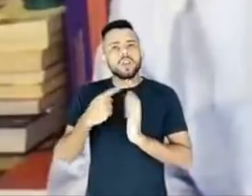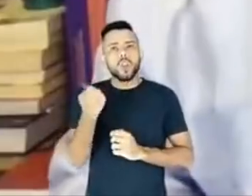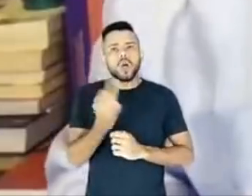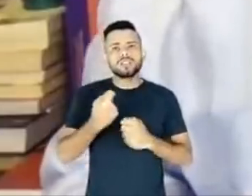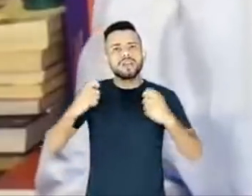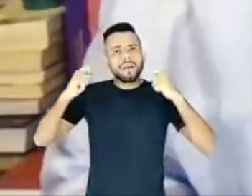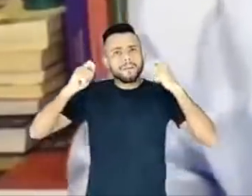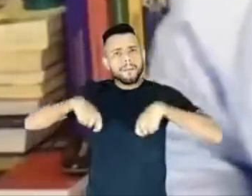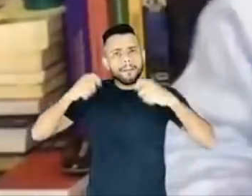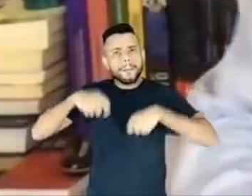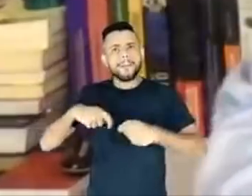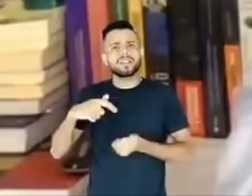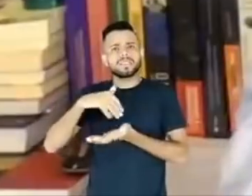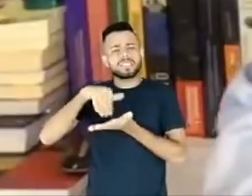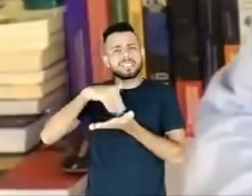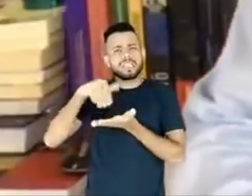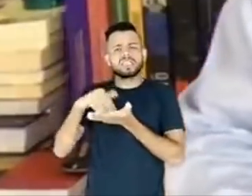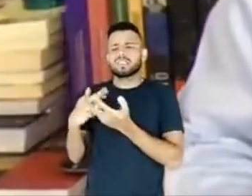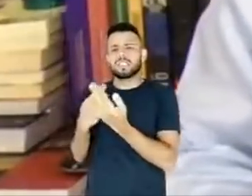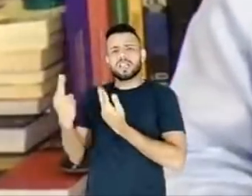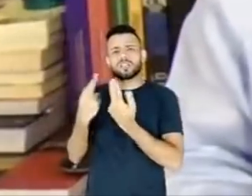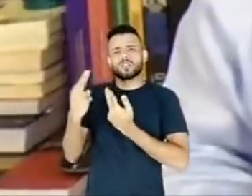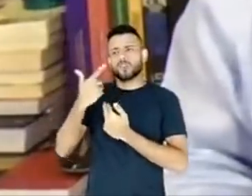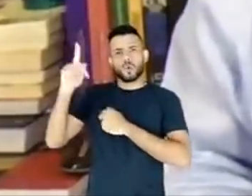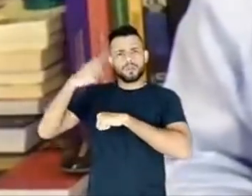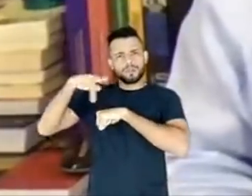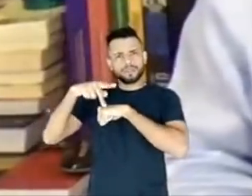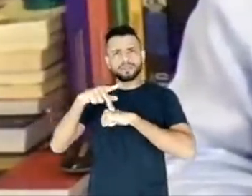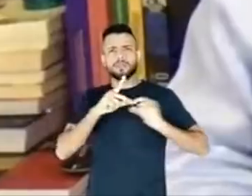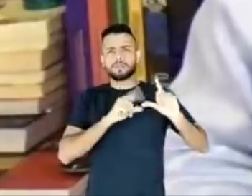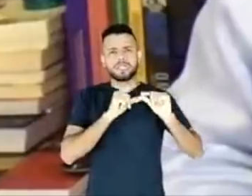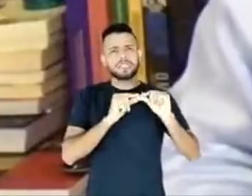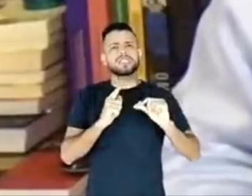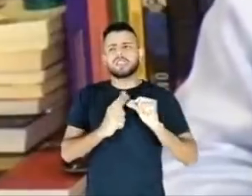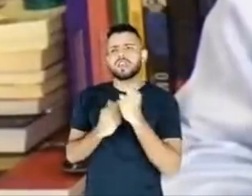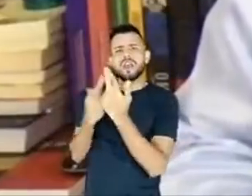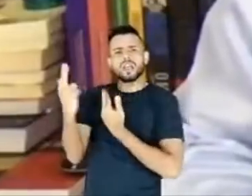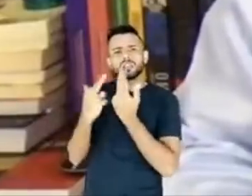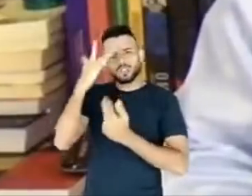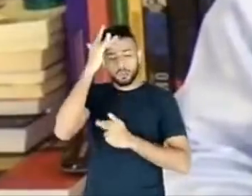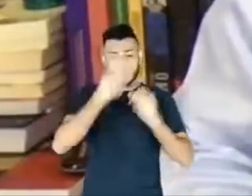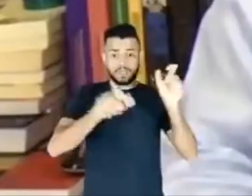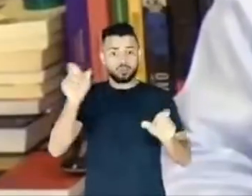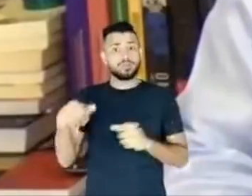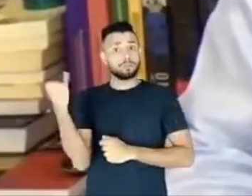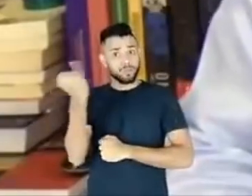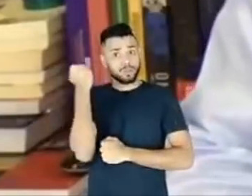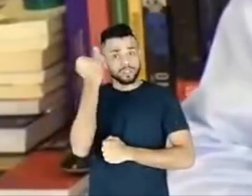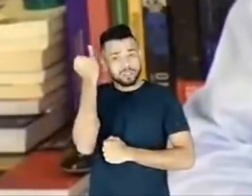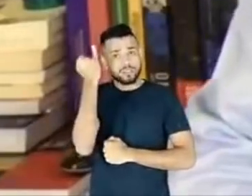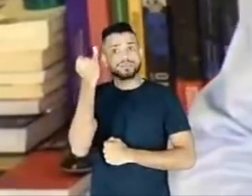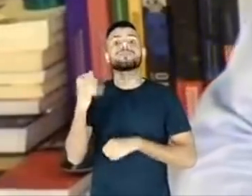Relações Internacionais do PT em estabelecer relações com gente tão importante. E eu poderia dizer do nosso querido